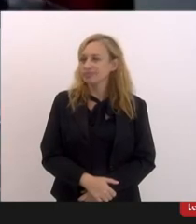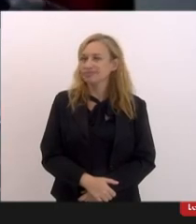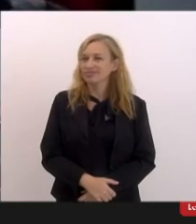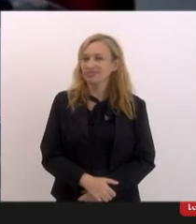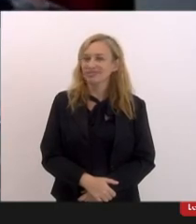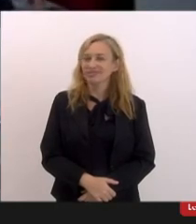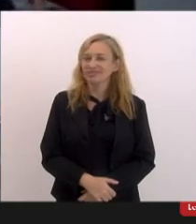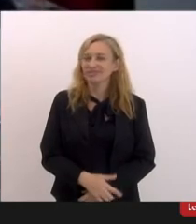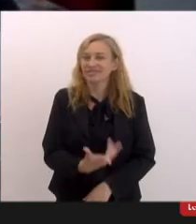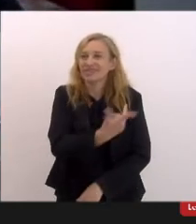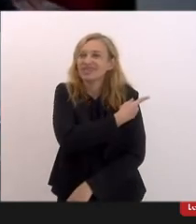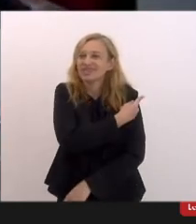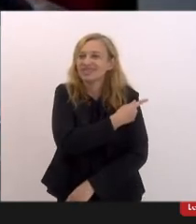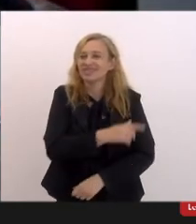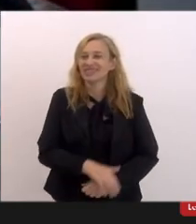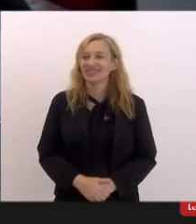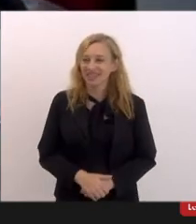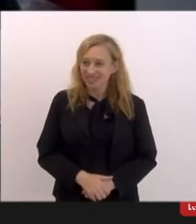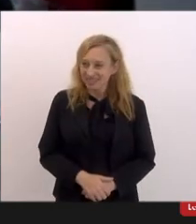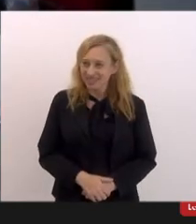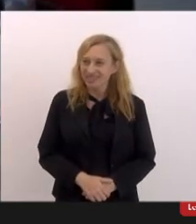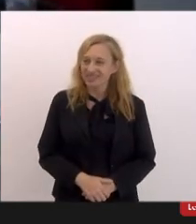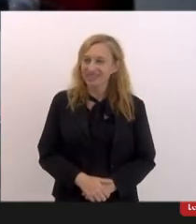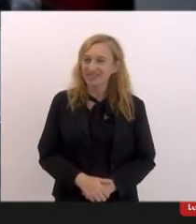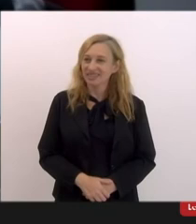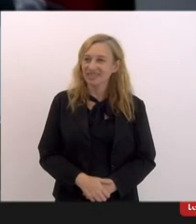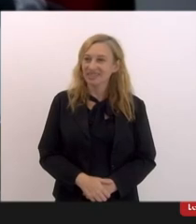A vacinação não está sendo...